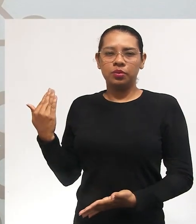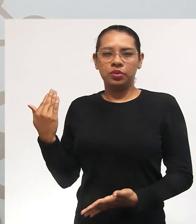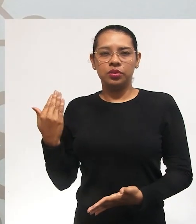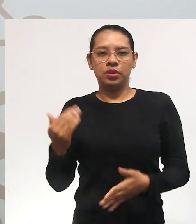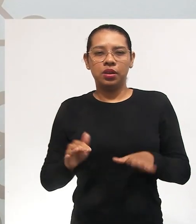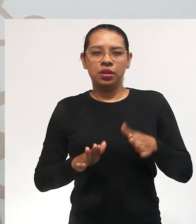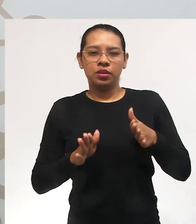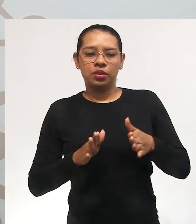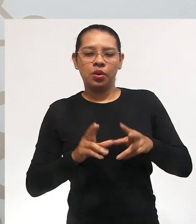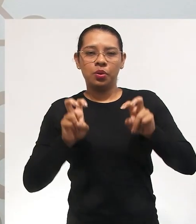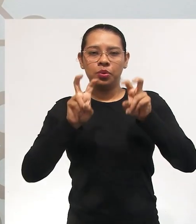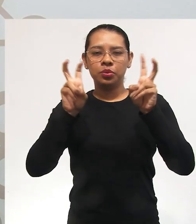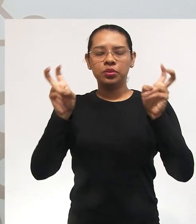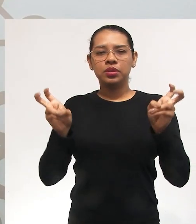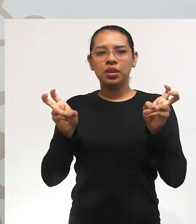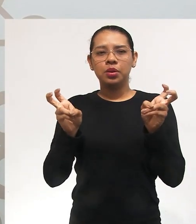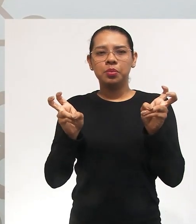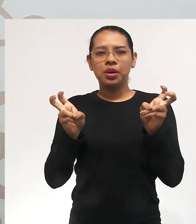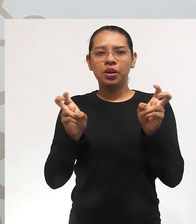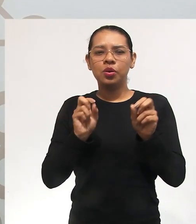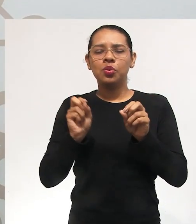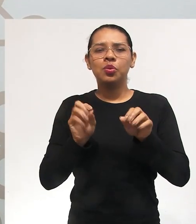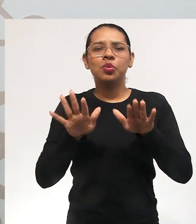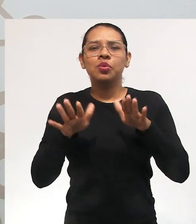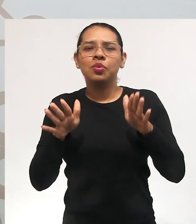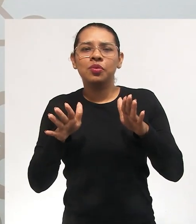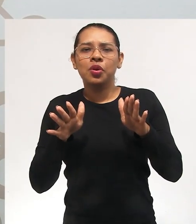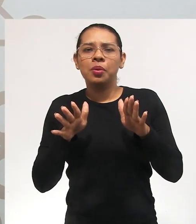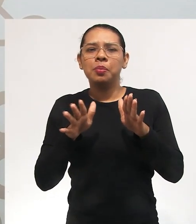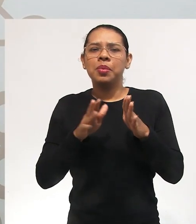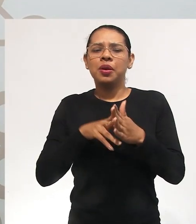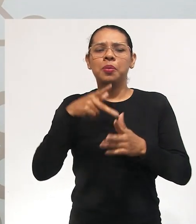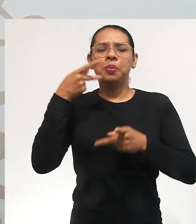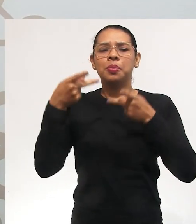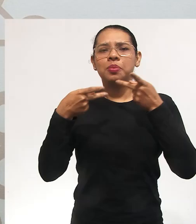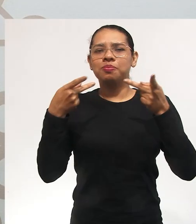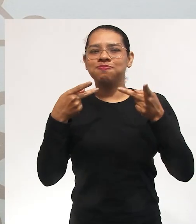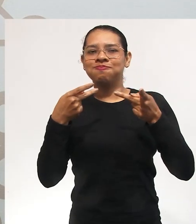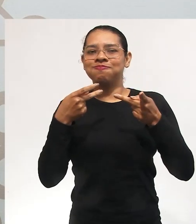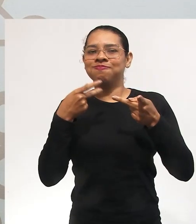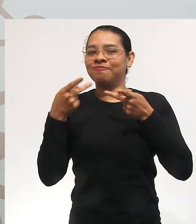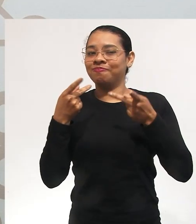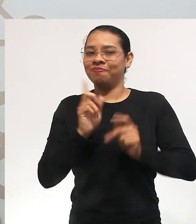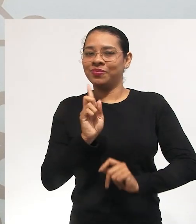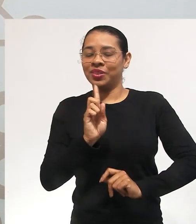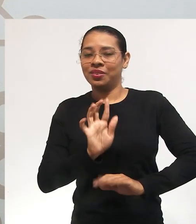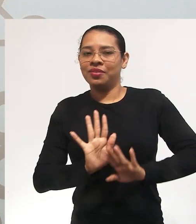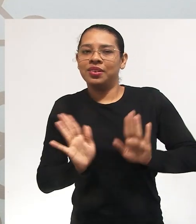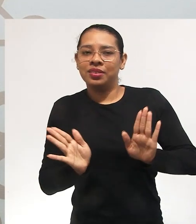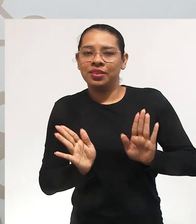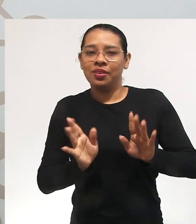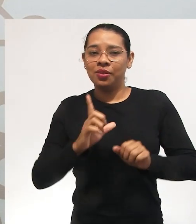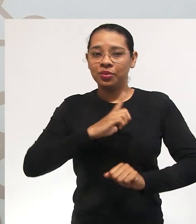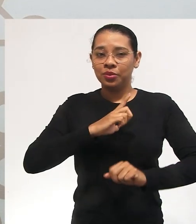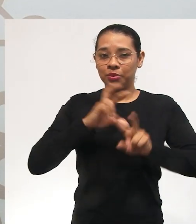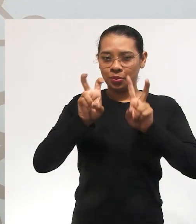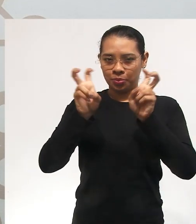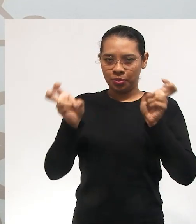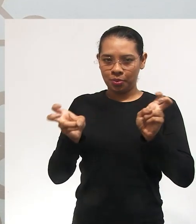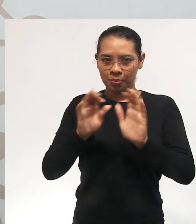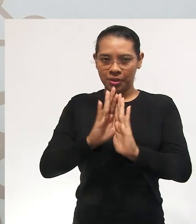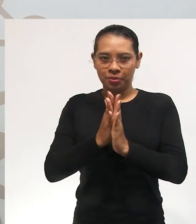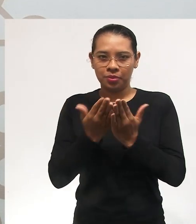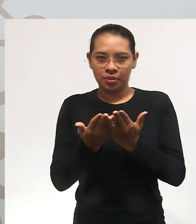Não Foi Bem Isso que eu quis dizer, da Carol Jasper, e ela faz muitas pontuações, e isso já tinha